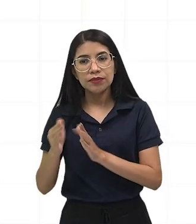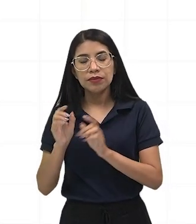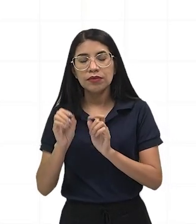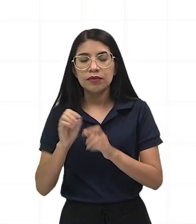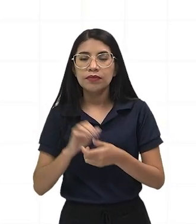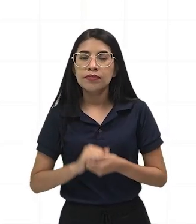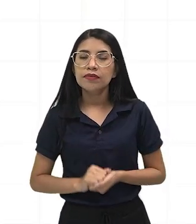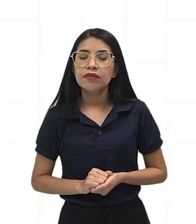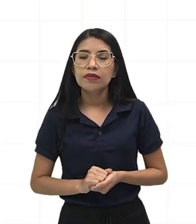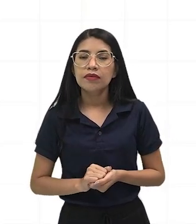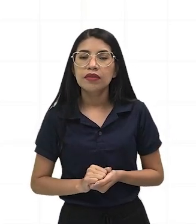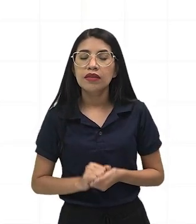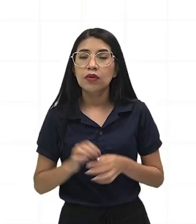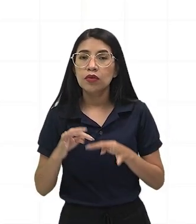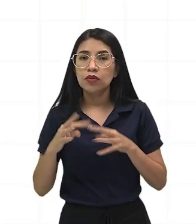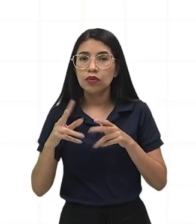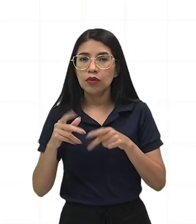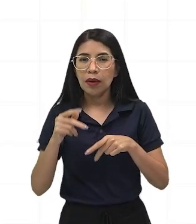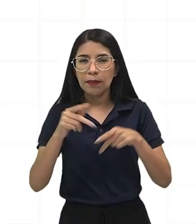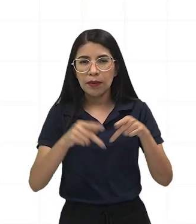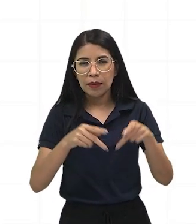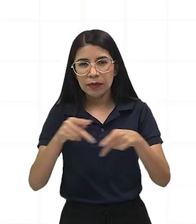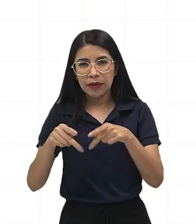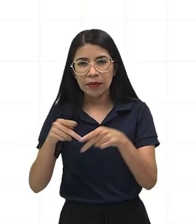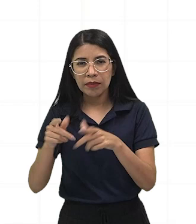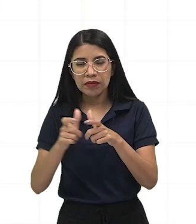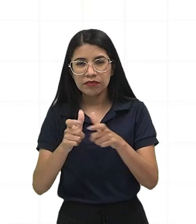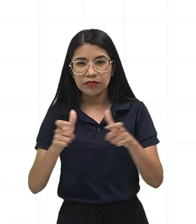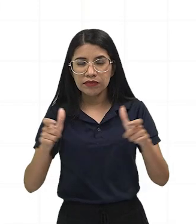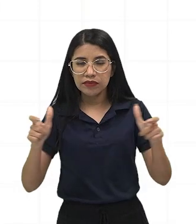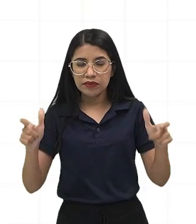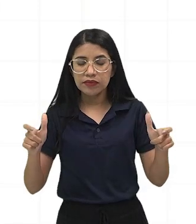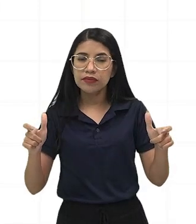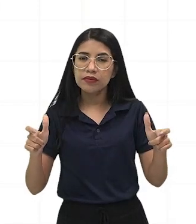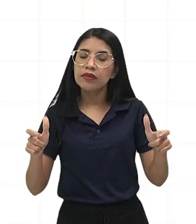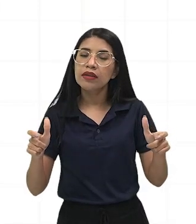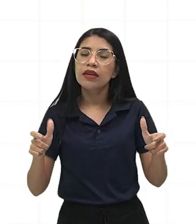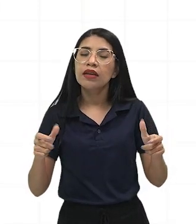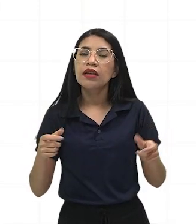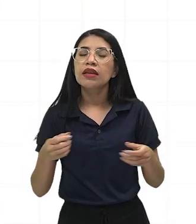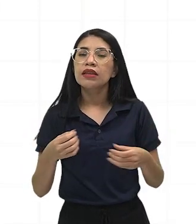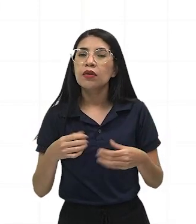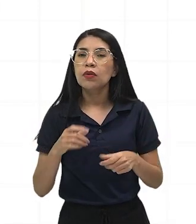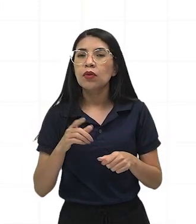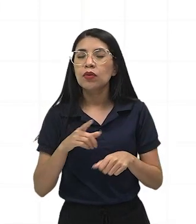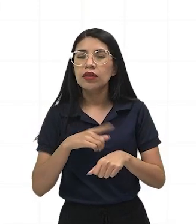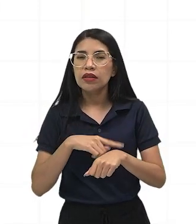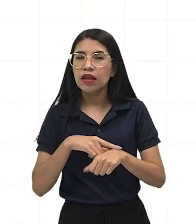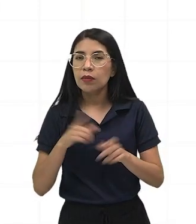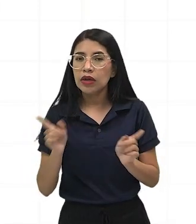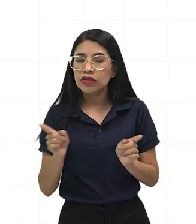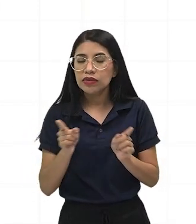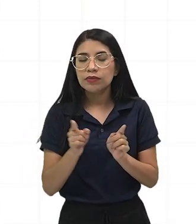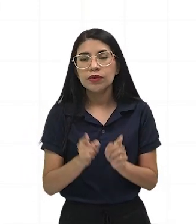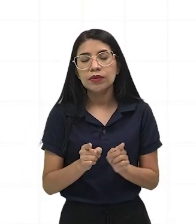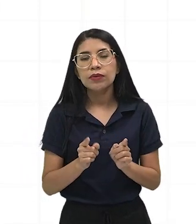nós tínhamos exatamente toda essa população aqui, ó. Como o tempo vai ser curto,